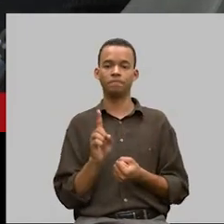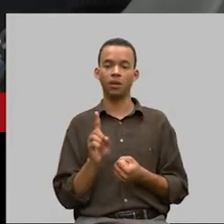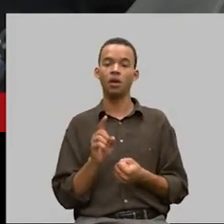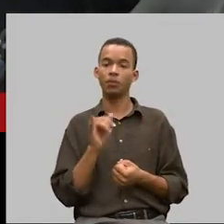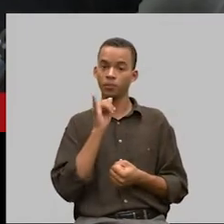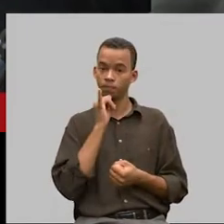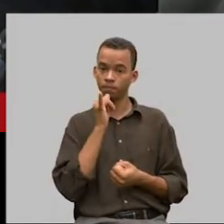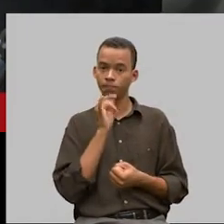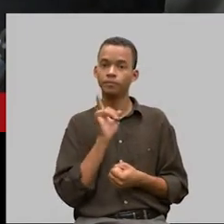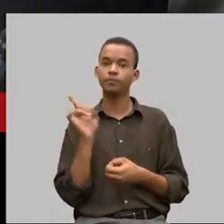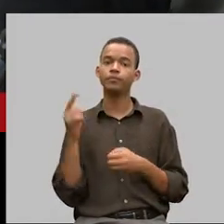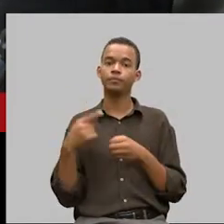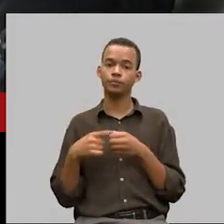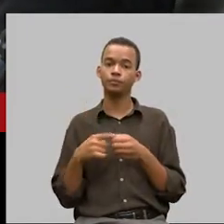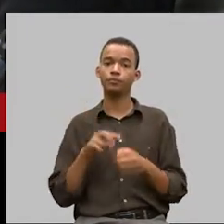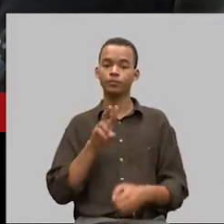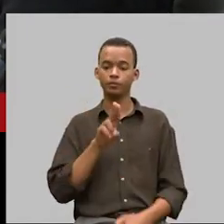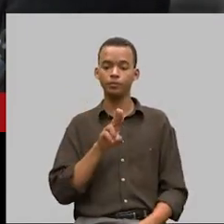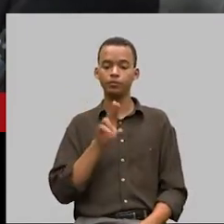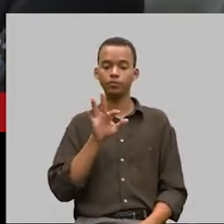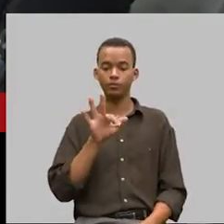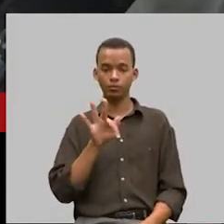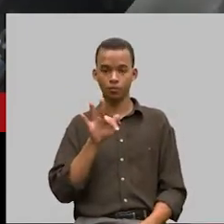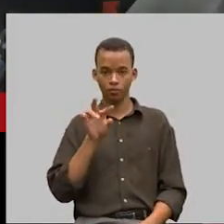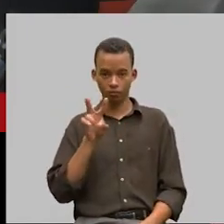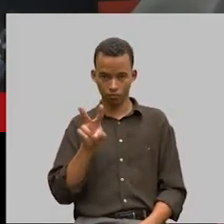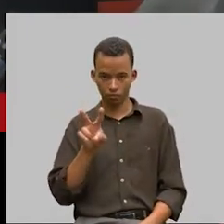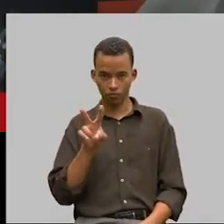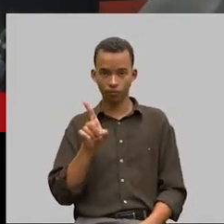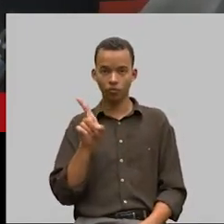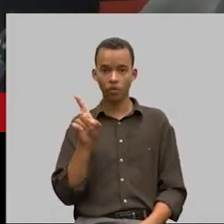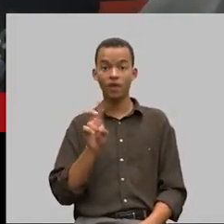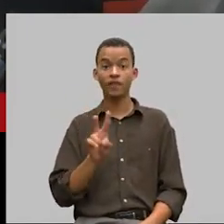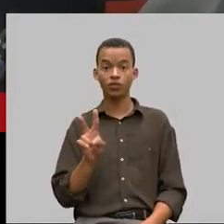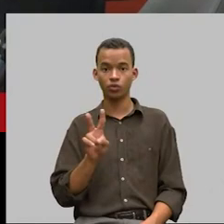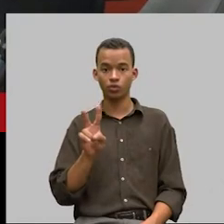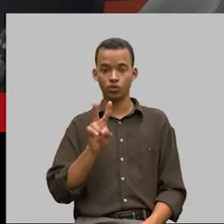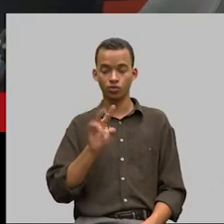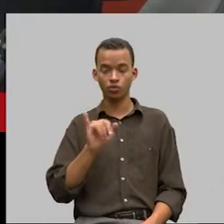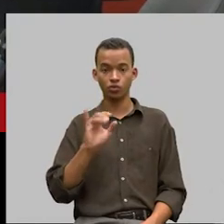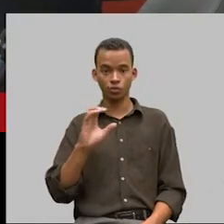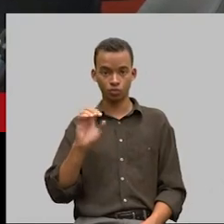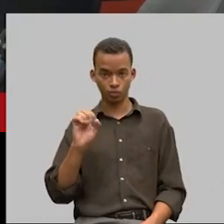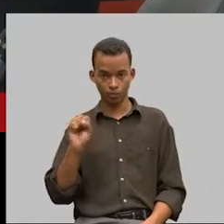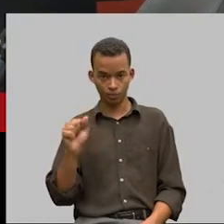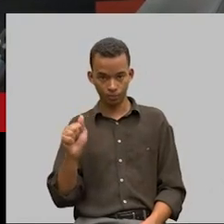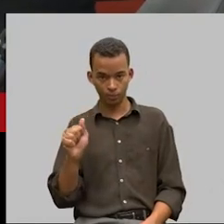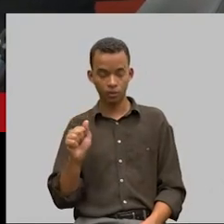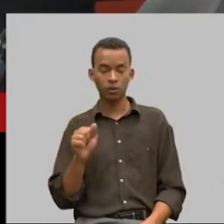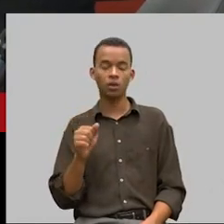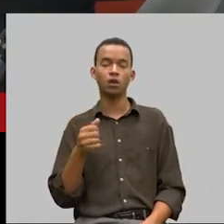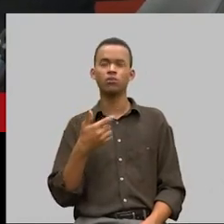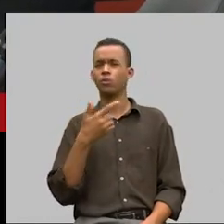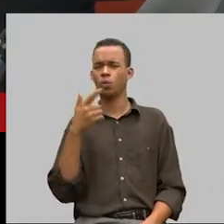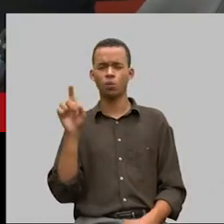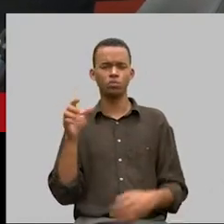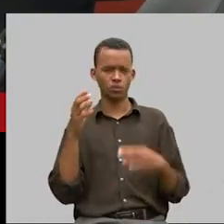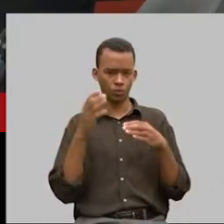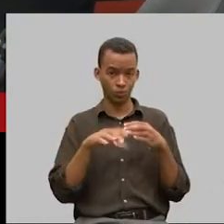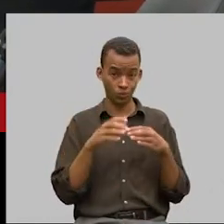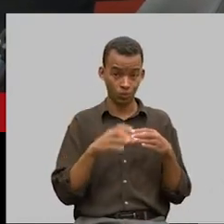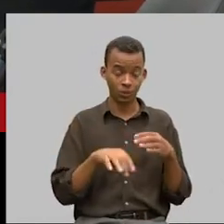tá implantado que é da UFV um outro concurso que aconteceu eh na verdade esse aqui